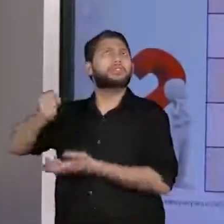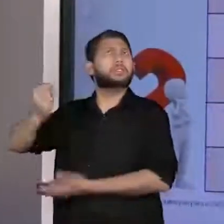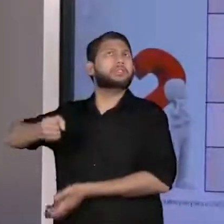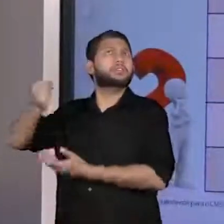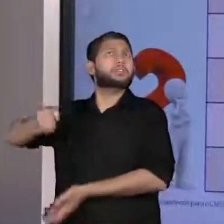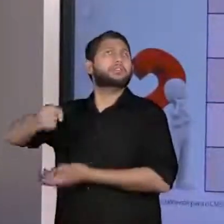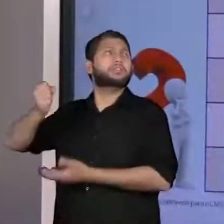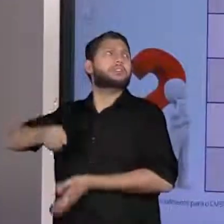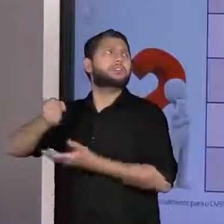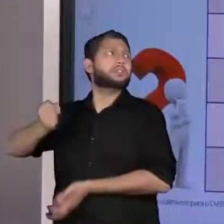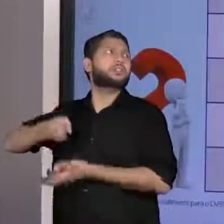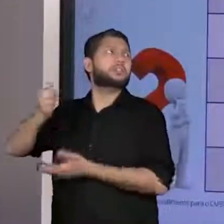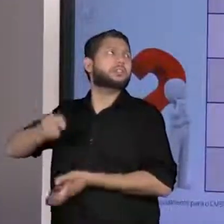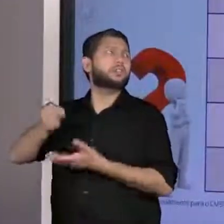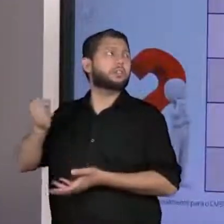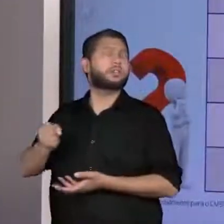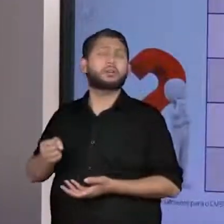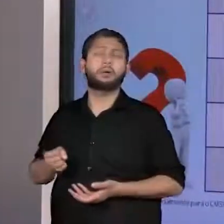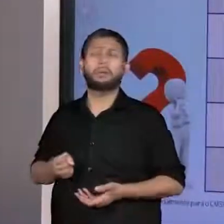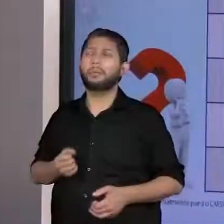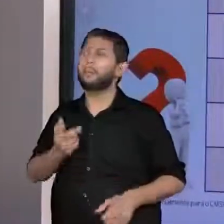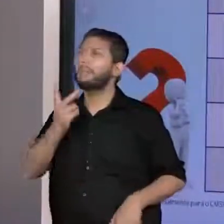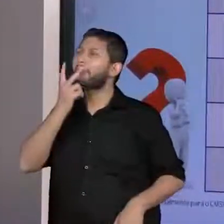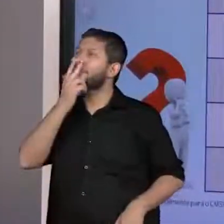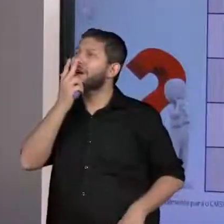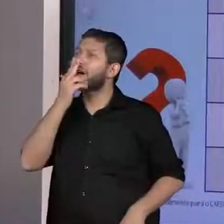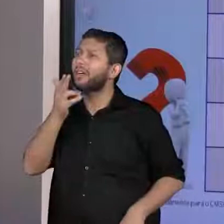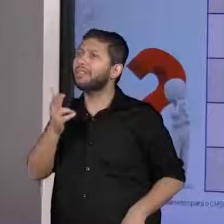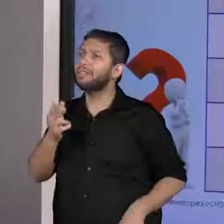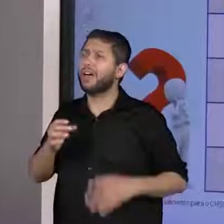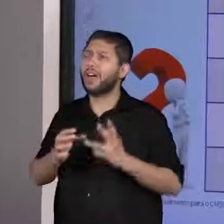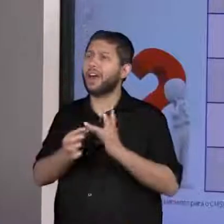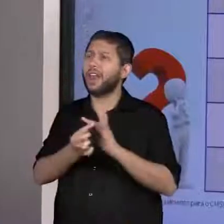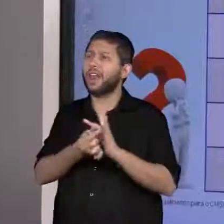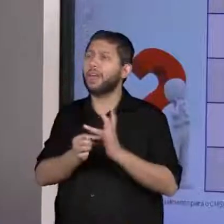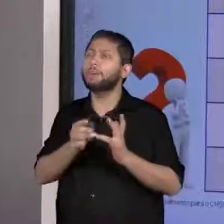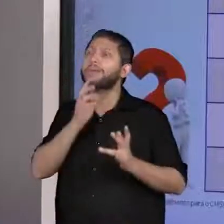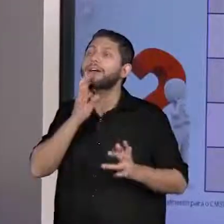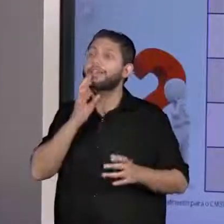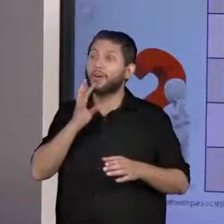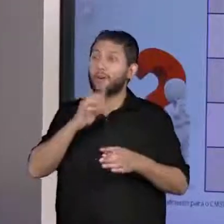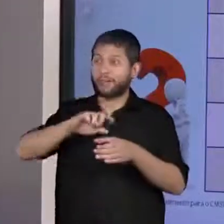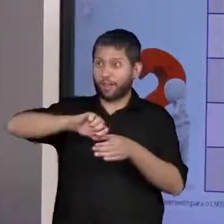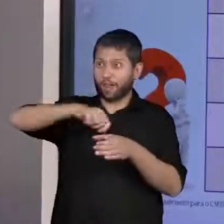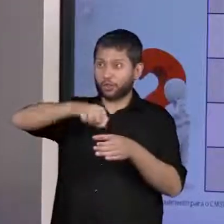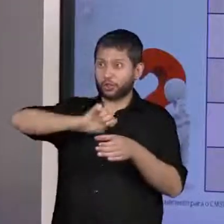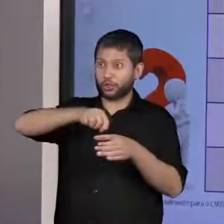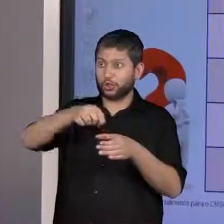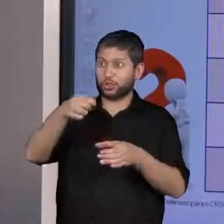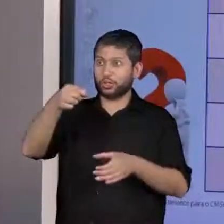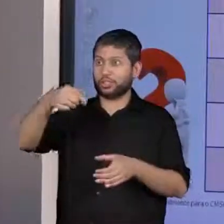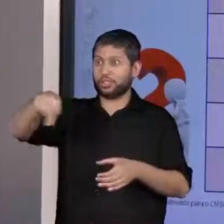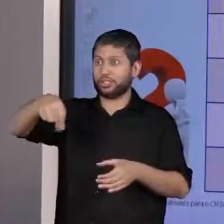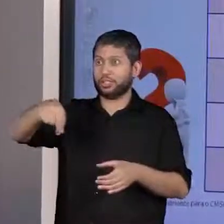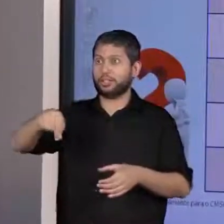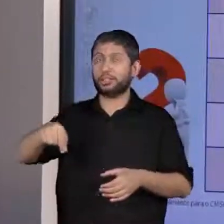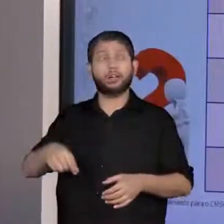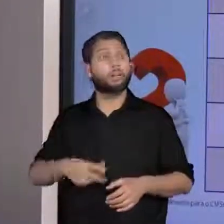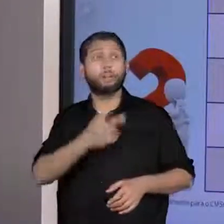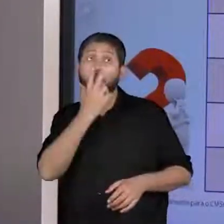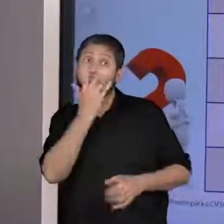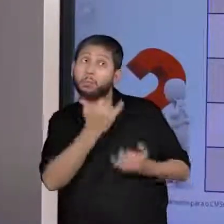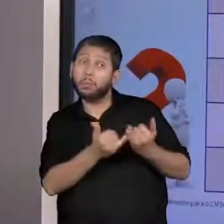Olha só que legal. Bom, me lembram como se fossem vários anéisinhos de latinha, não? Ah, é quase, Pro. Mas,